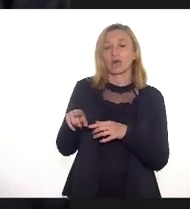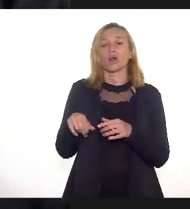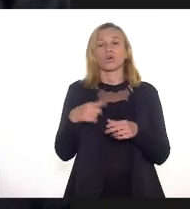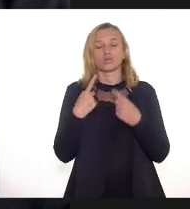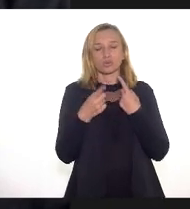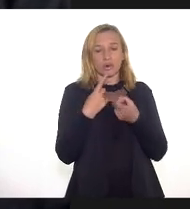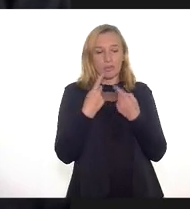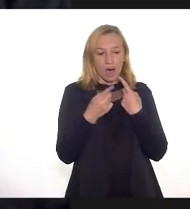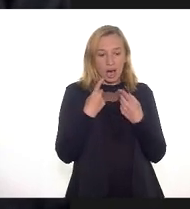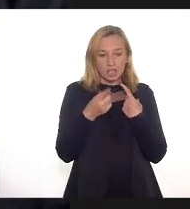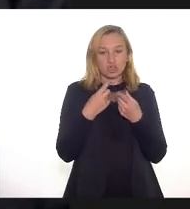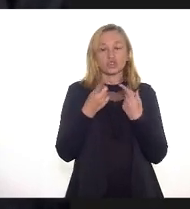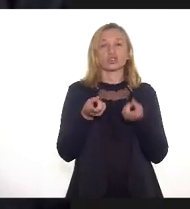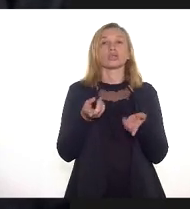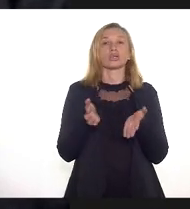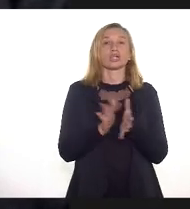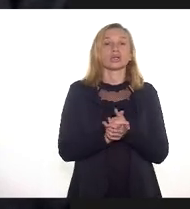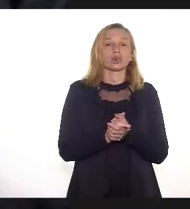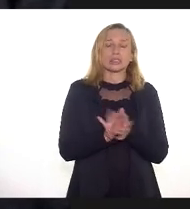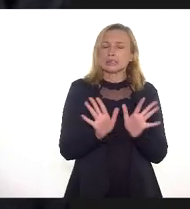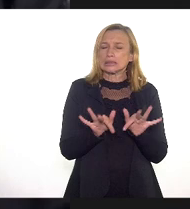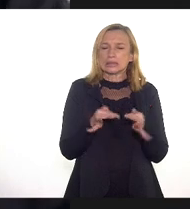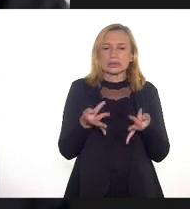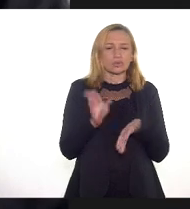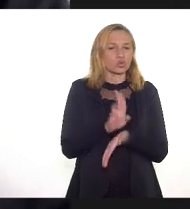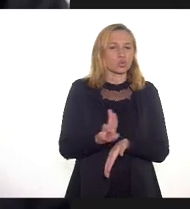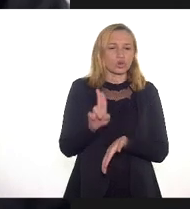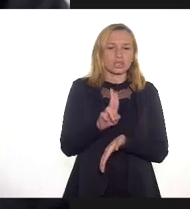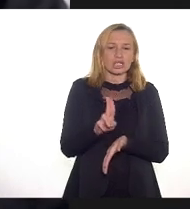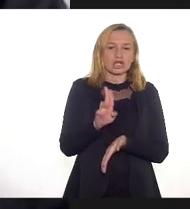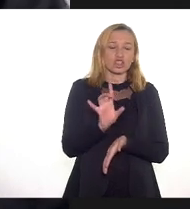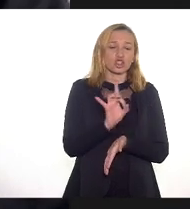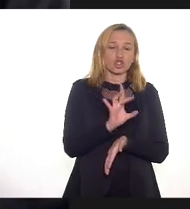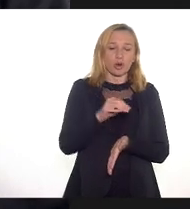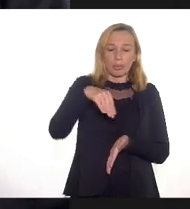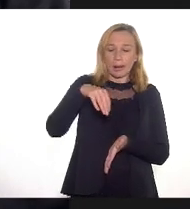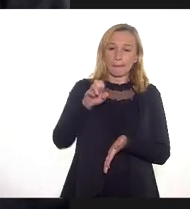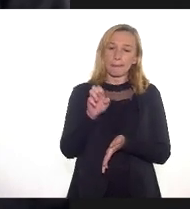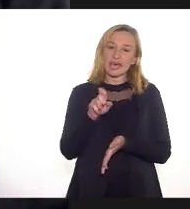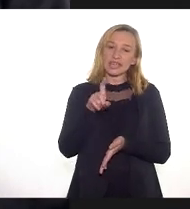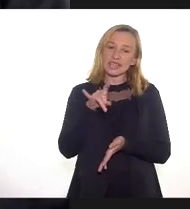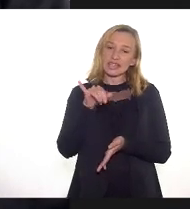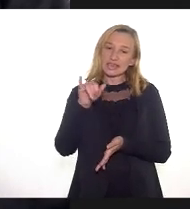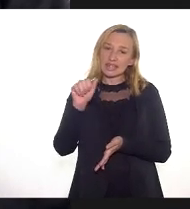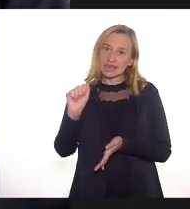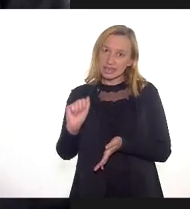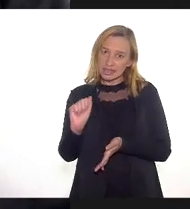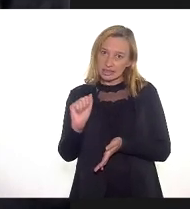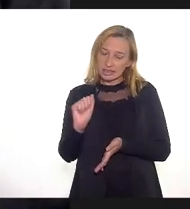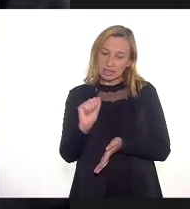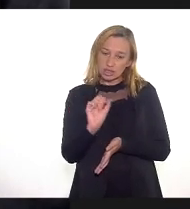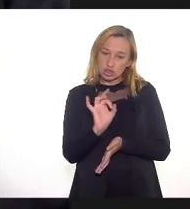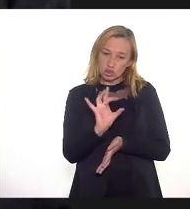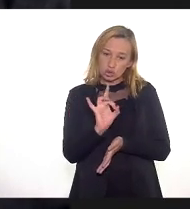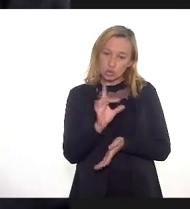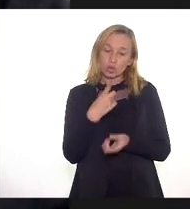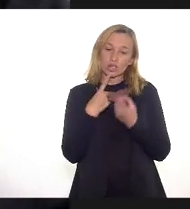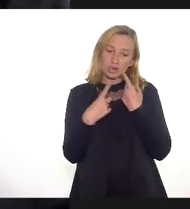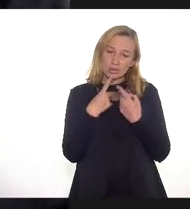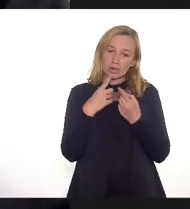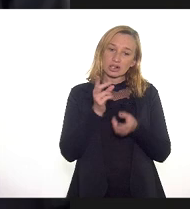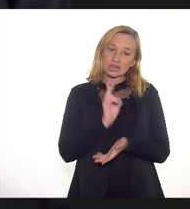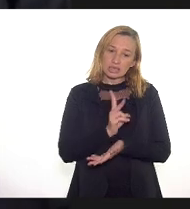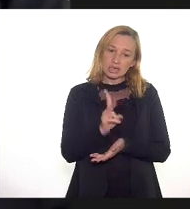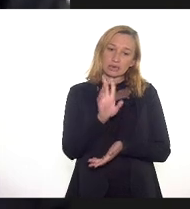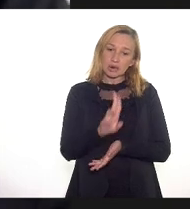para que seja simplesmente usado de forma medicinal, e acredito que esse debate ele se limitou ao